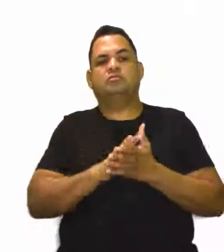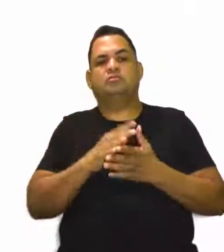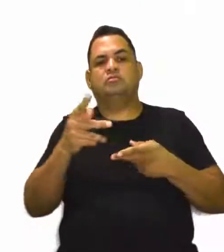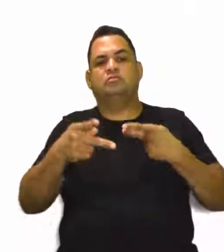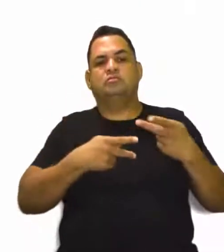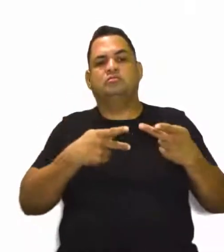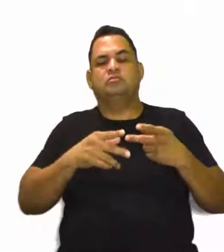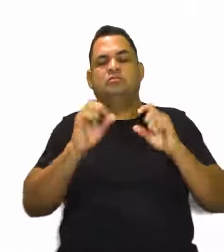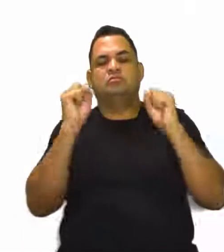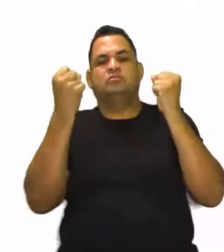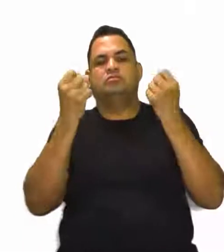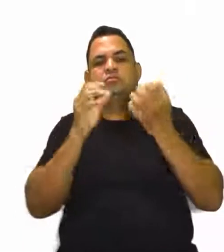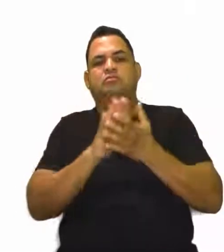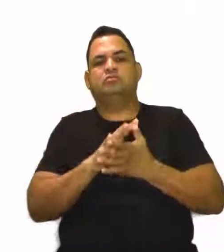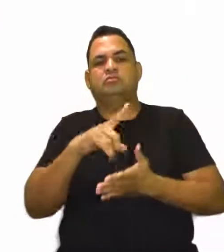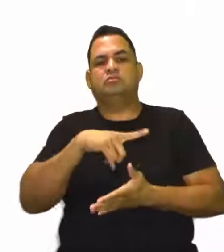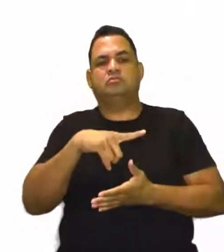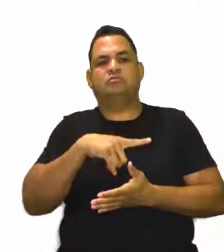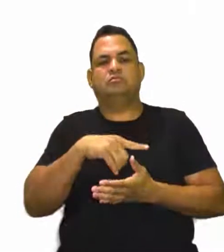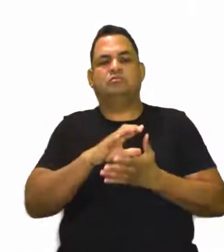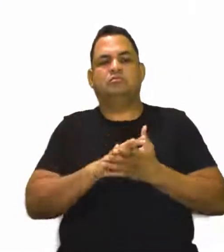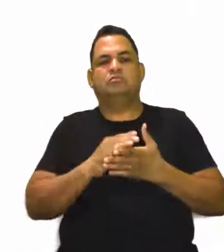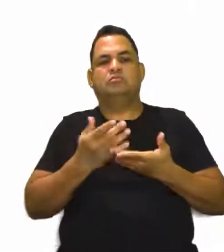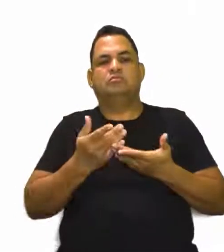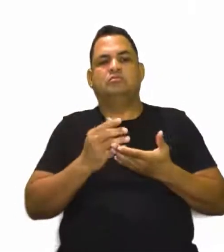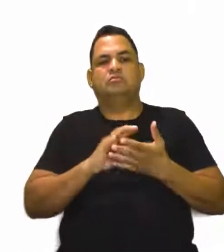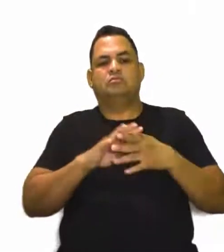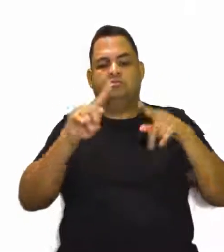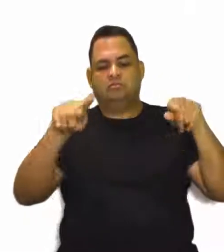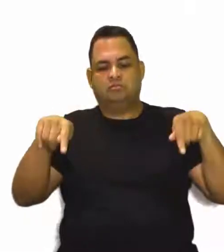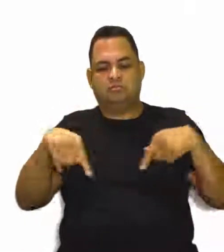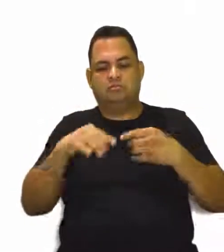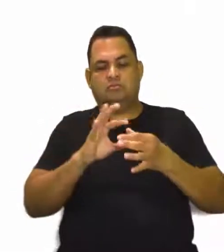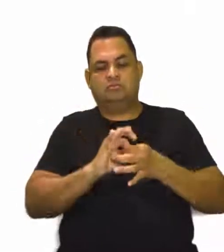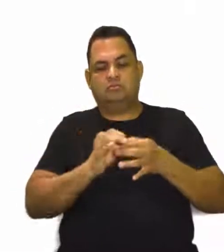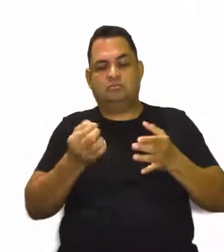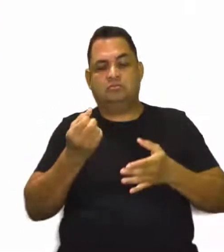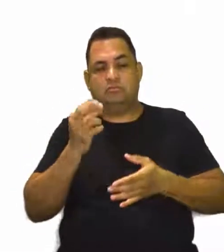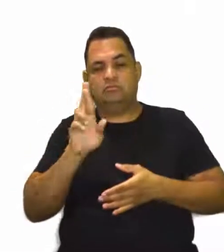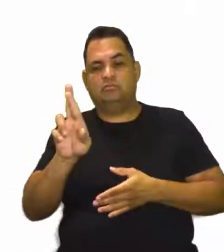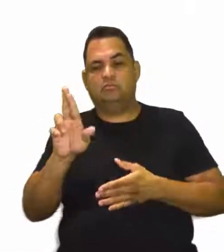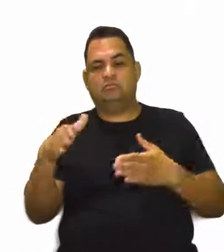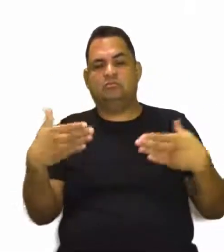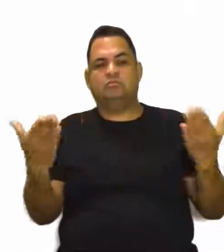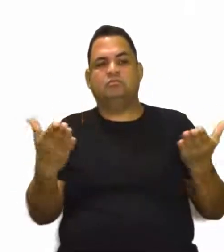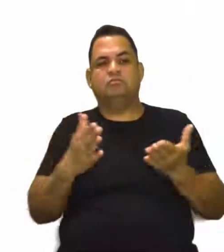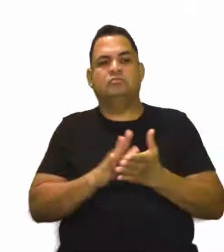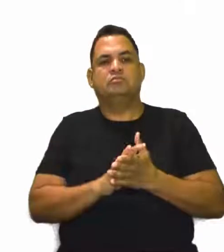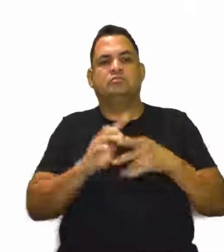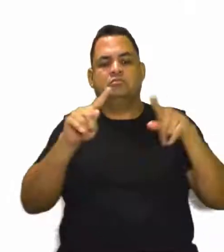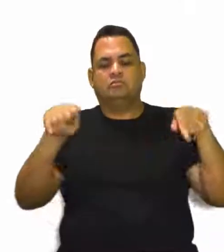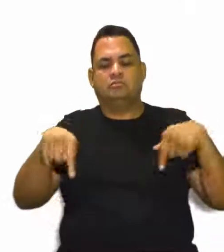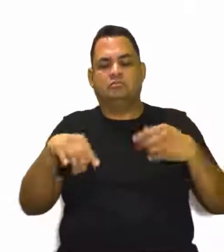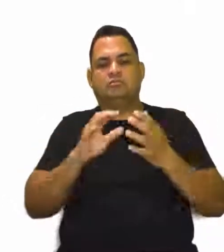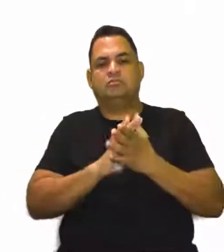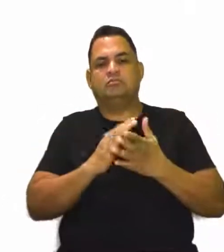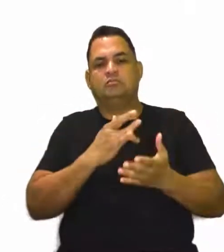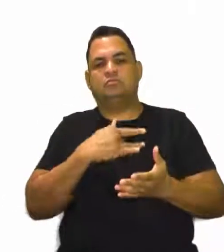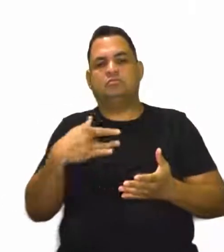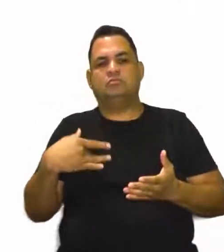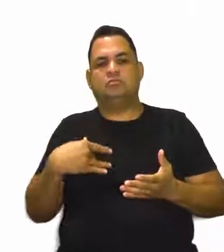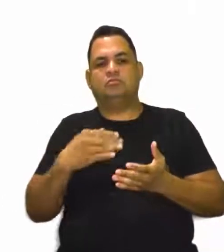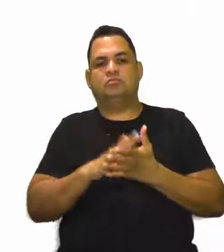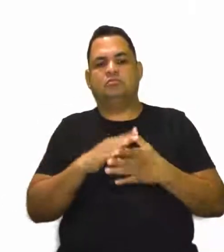atividade física. Então nós temos aí o Academia ao Ar Livre, foi mencionado, a Academia de Saúde,